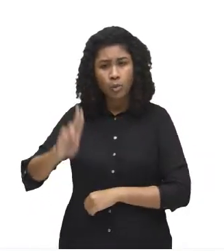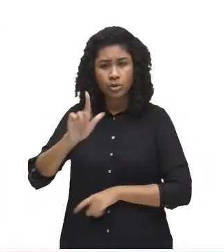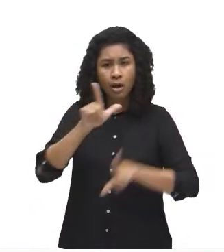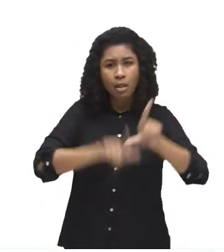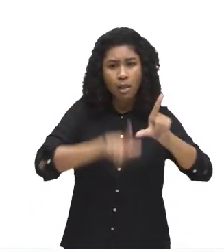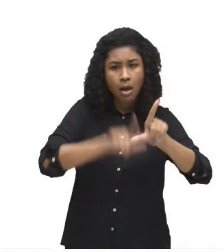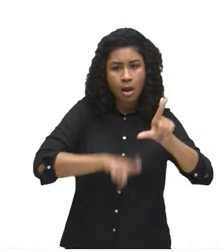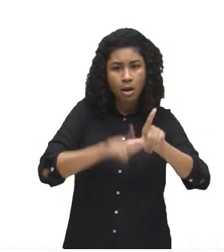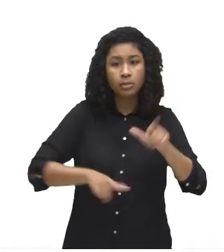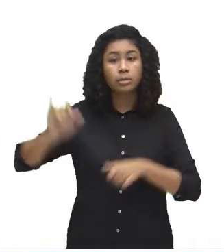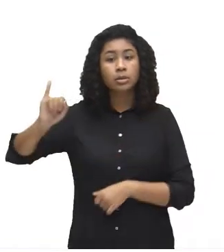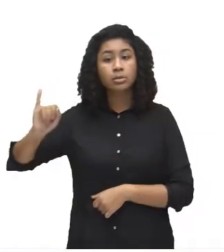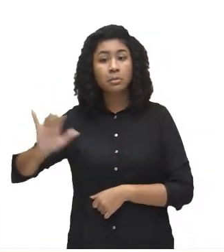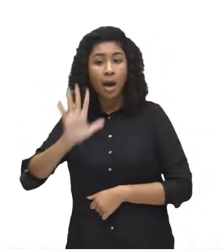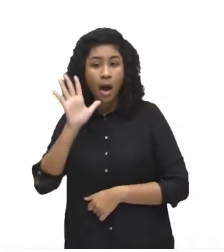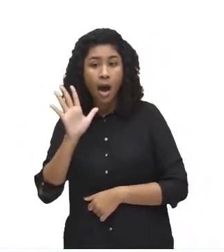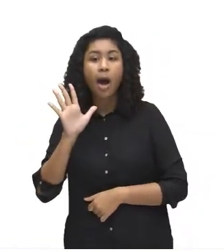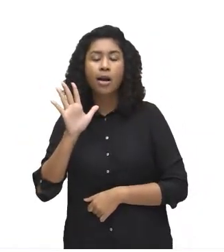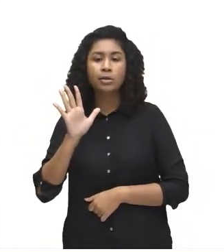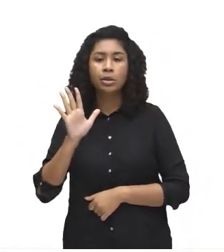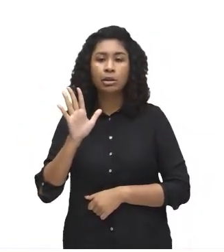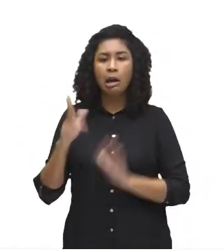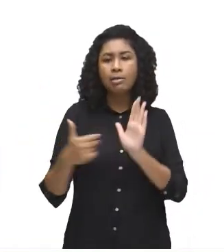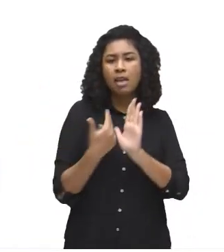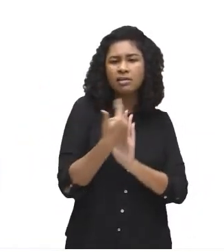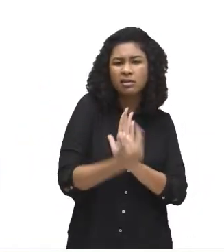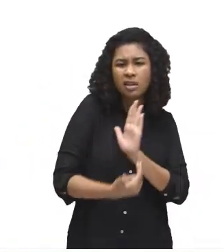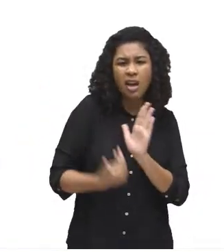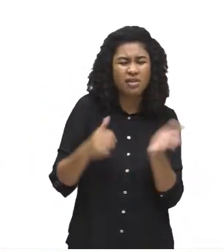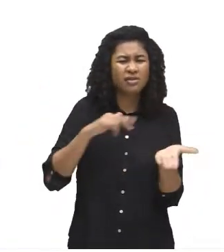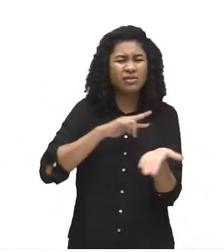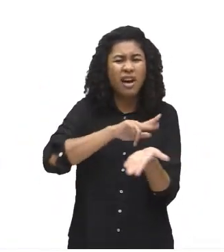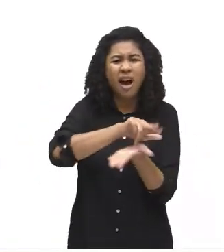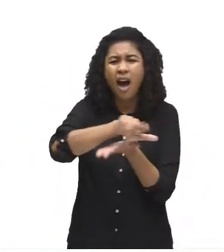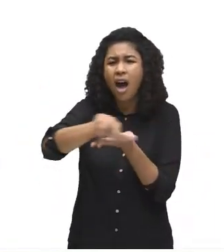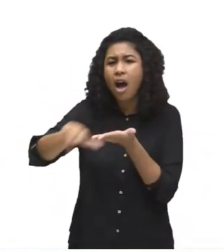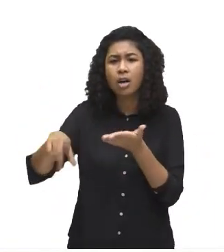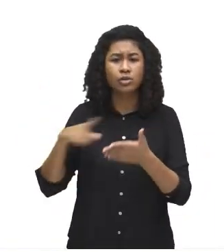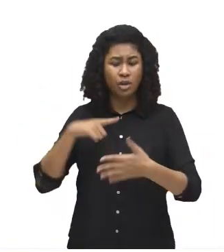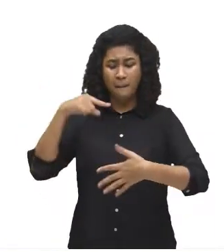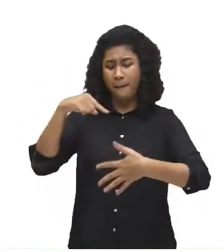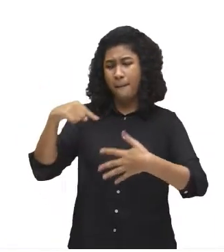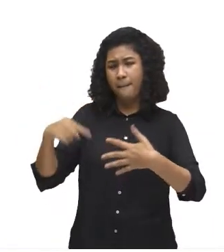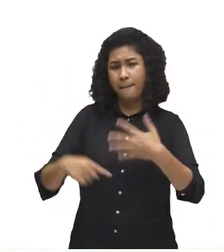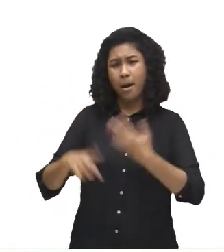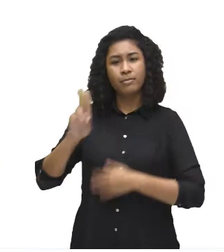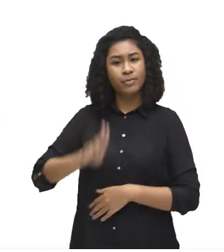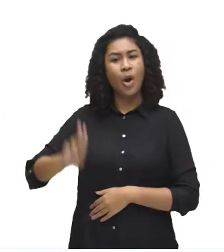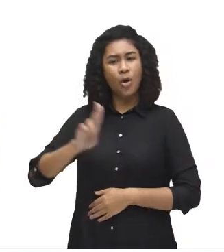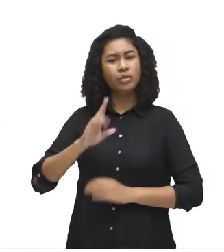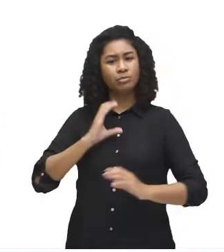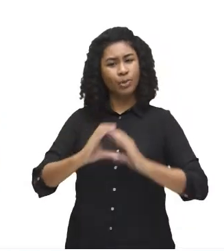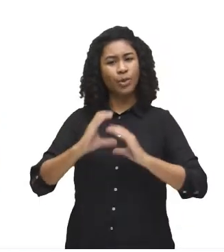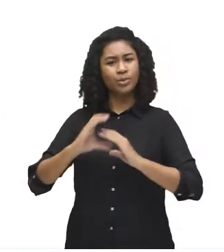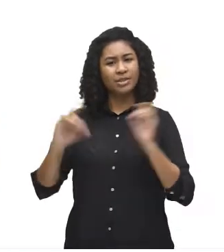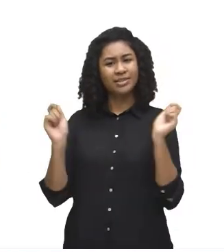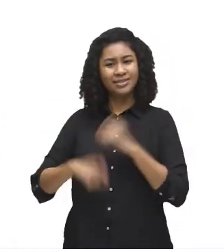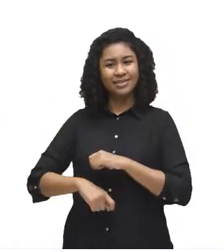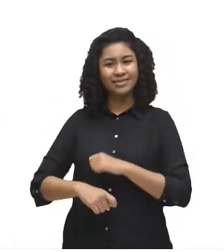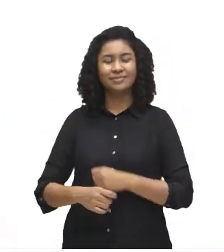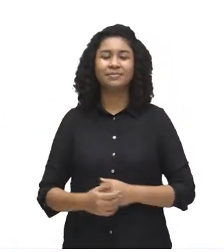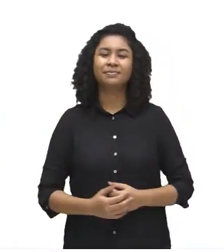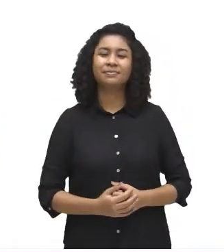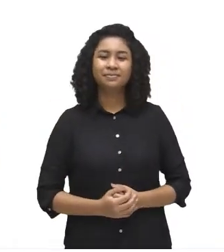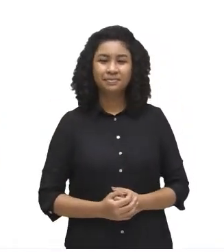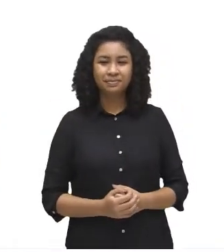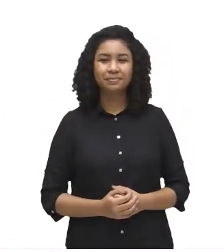imagens, desenhos, figurinhas, enfim, uma série de recursos ali oferecidos. Vamos avançando aí, observe. Olha o que temos